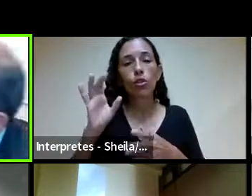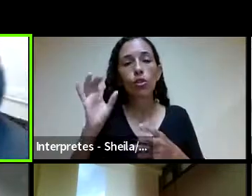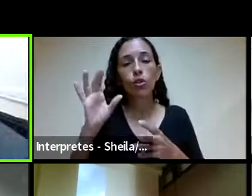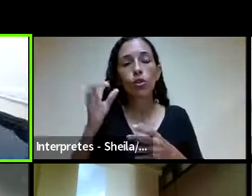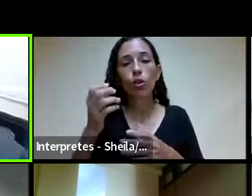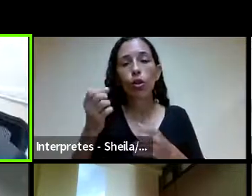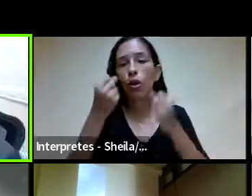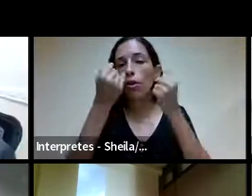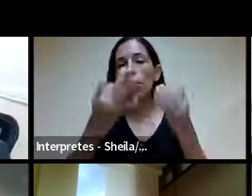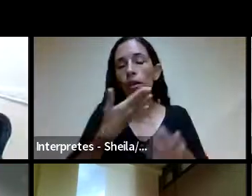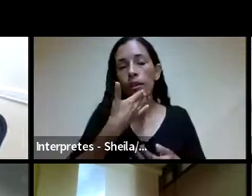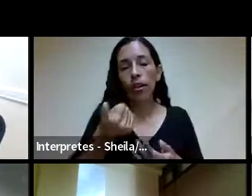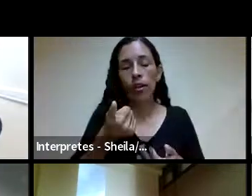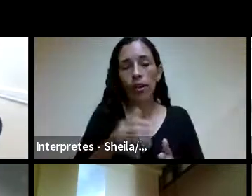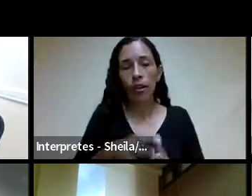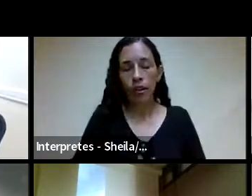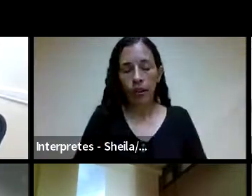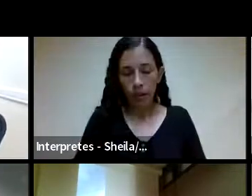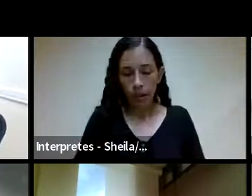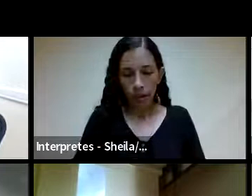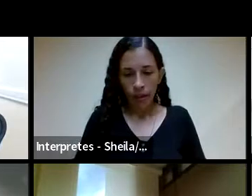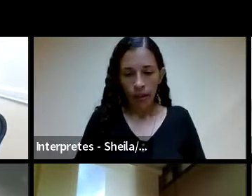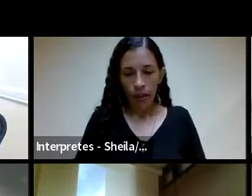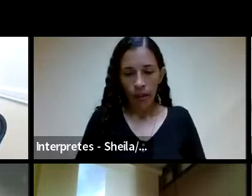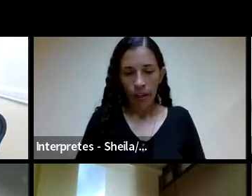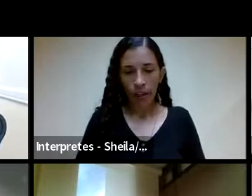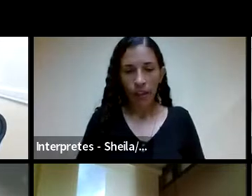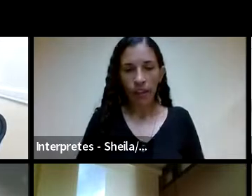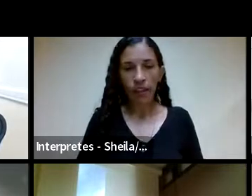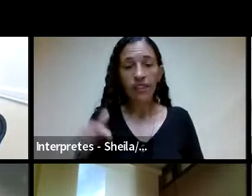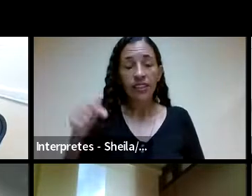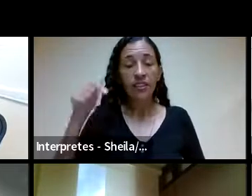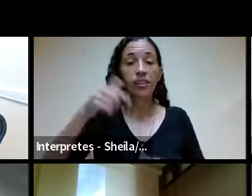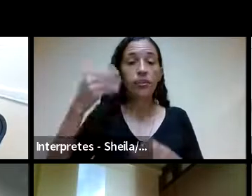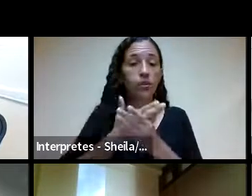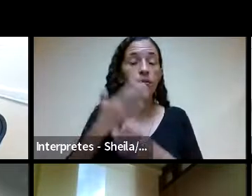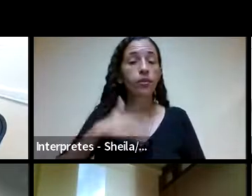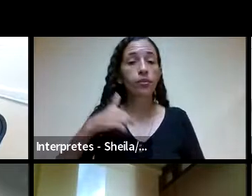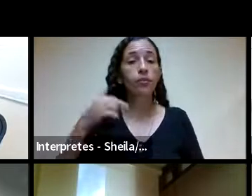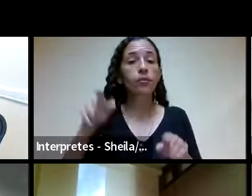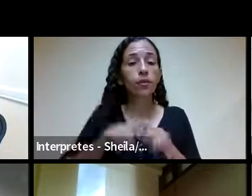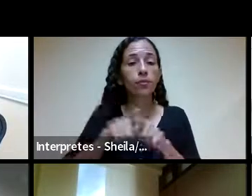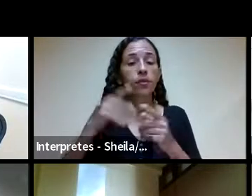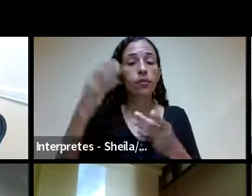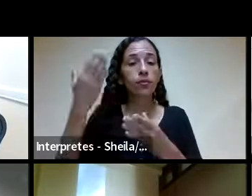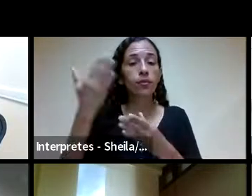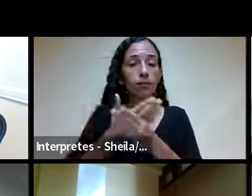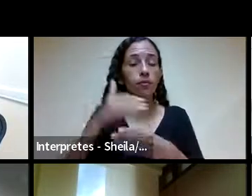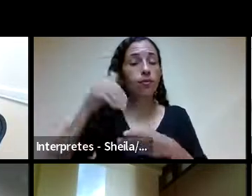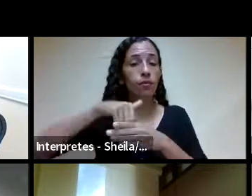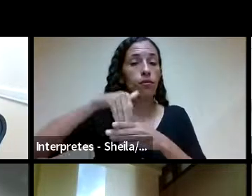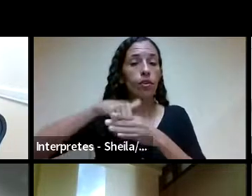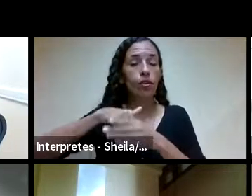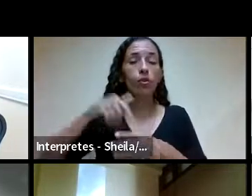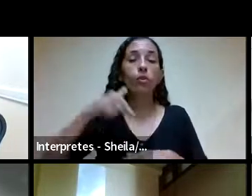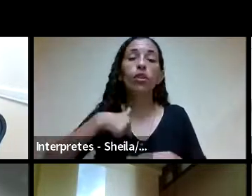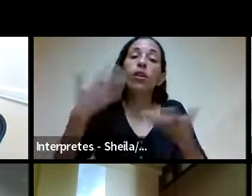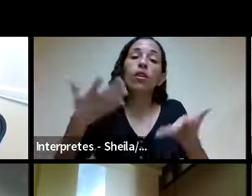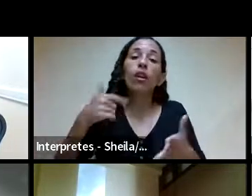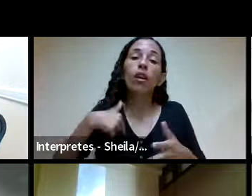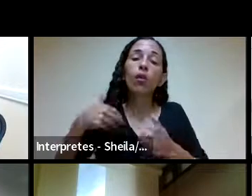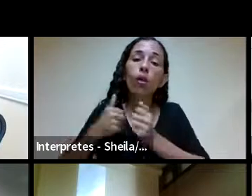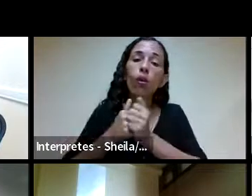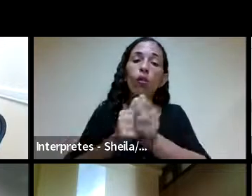adicional. Obrigado, Mador Cláudio. Nesse processo, eu também voto, e pelas razões já apresentadas, vou acompanhar o senhor